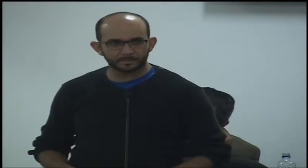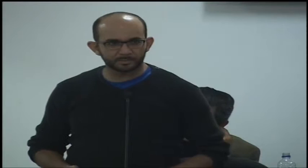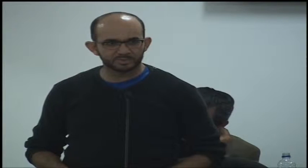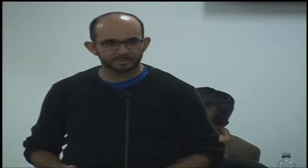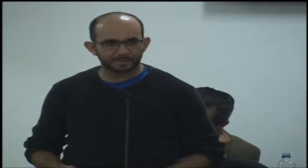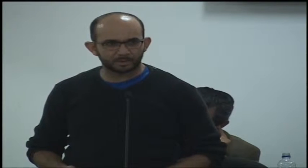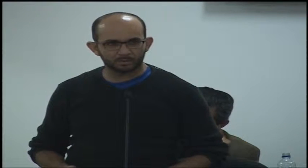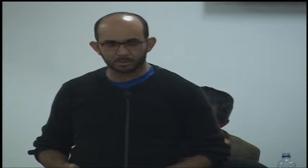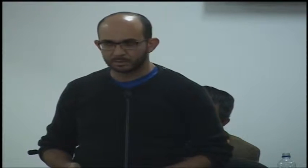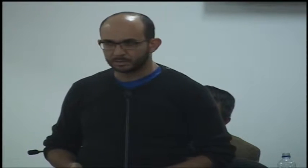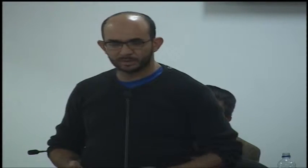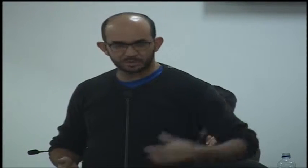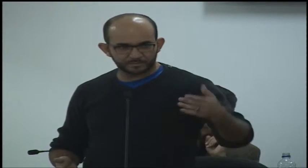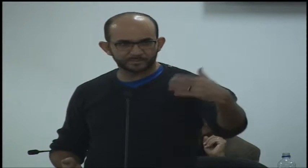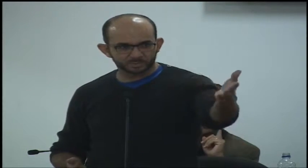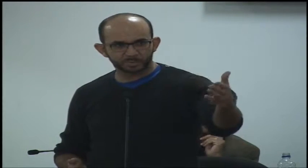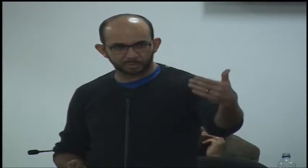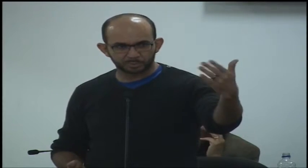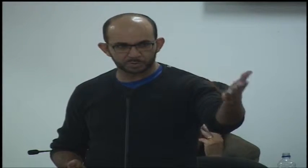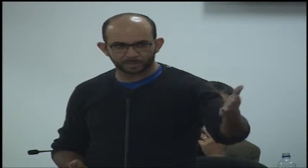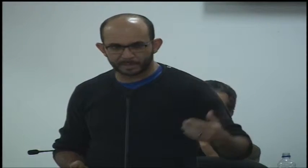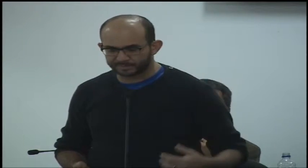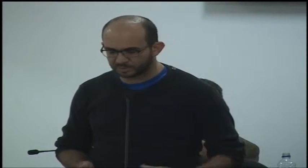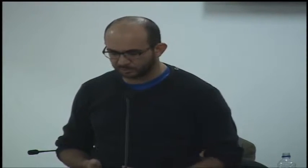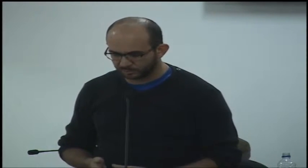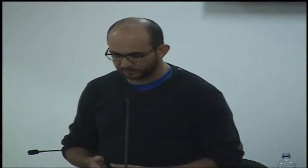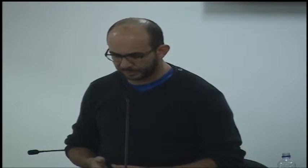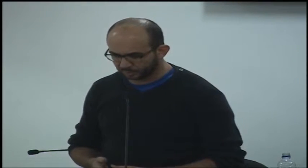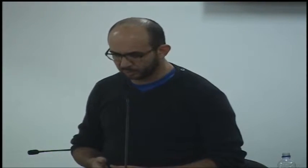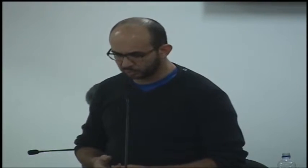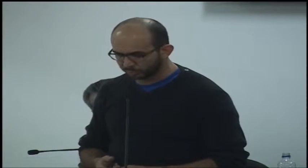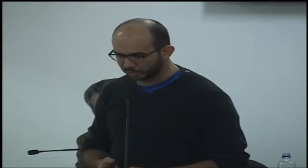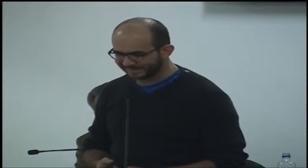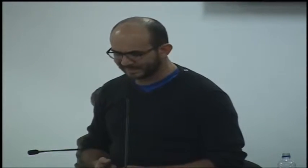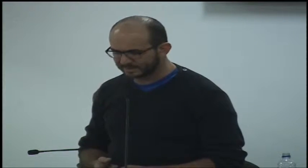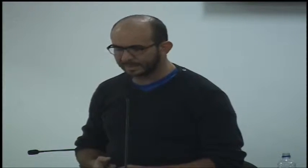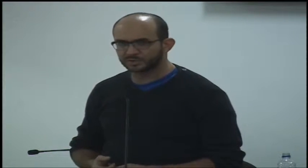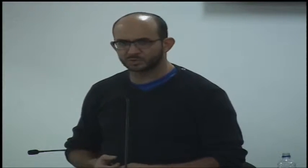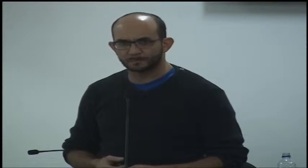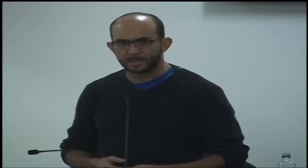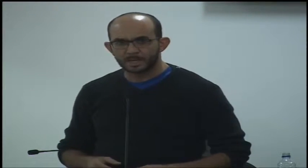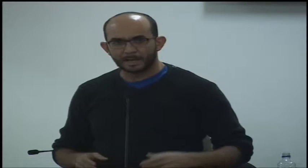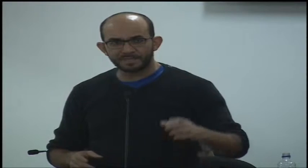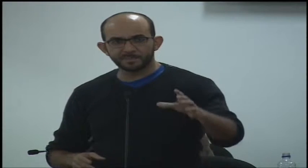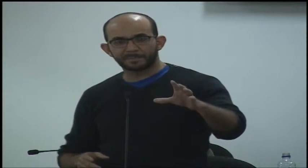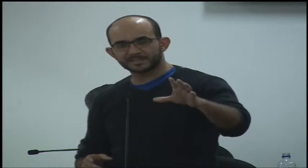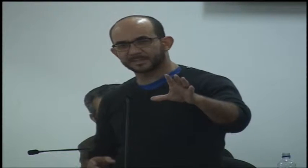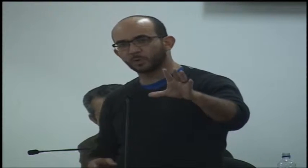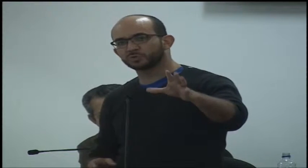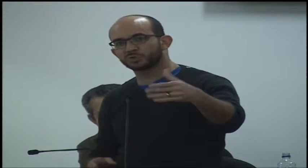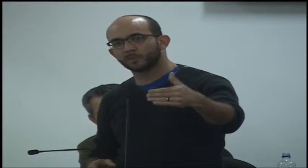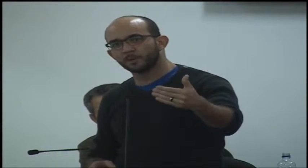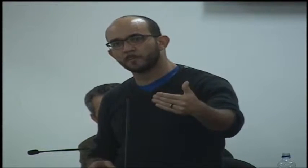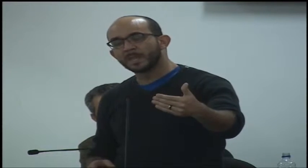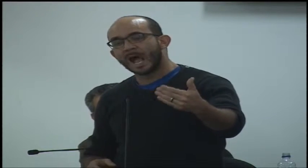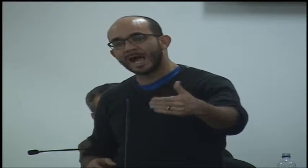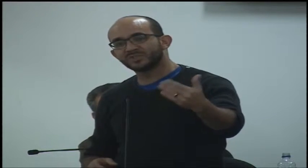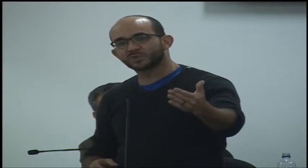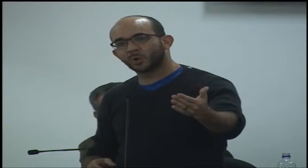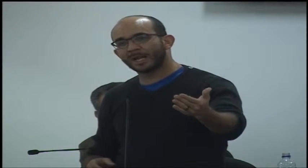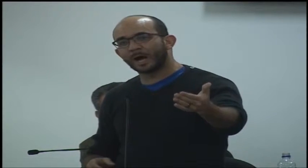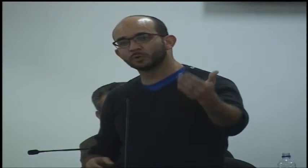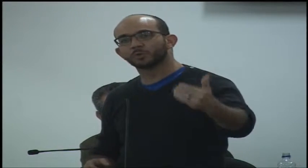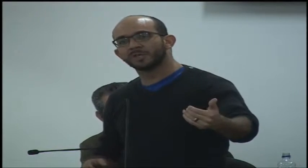na Câmara Municipal, e que nós tivemos muitos problemas, e o vereador Newton pode atestar isto, a mesma empresa que construiu